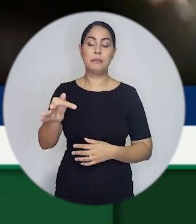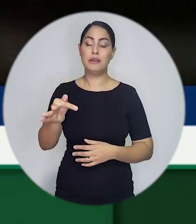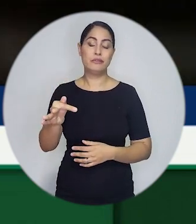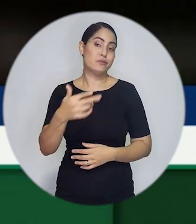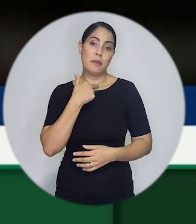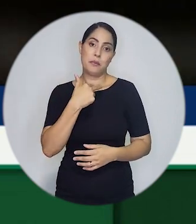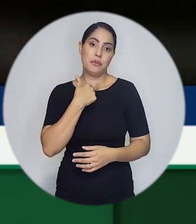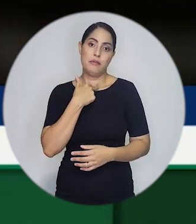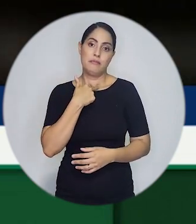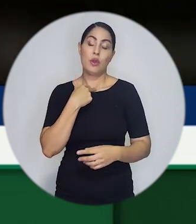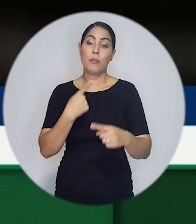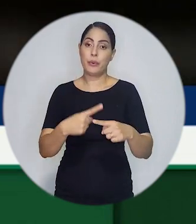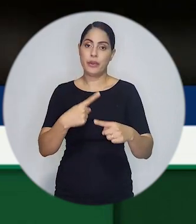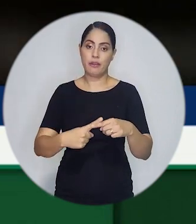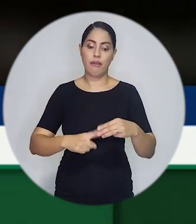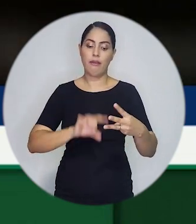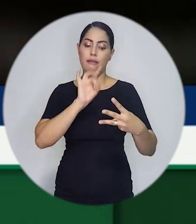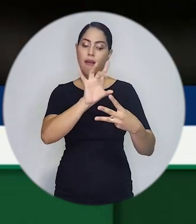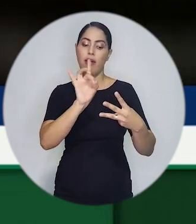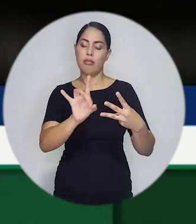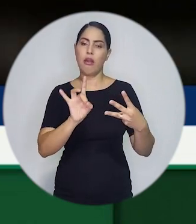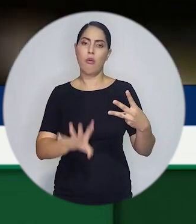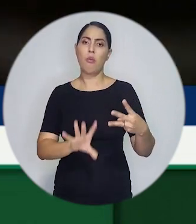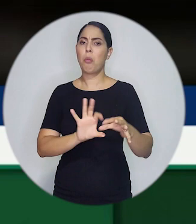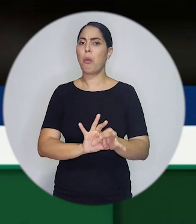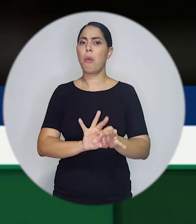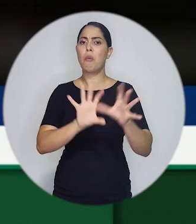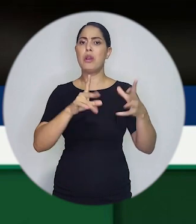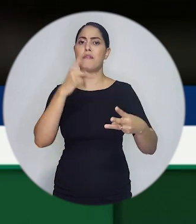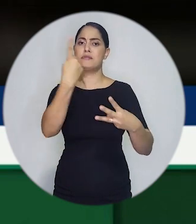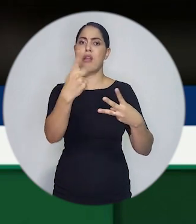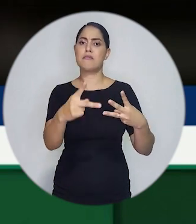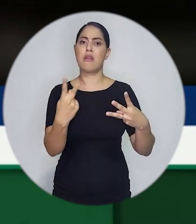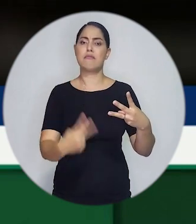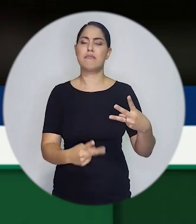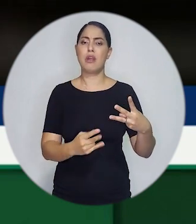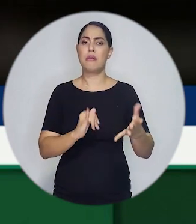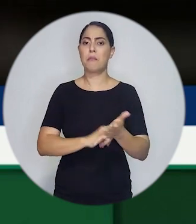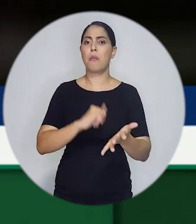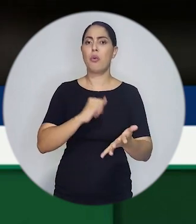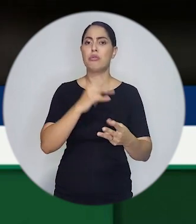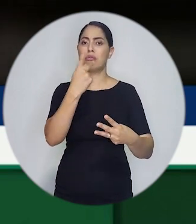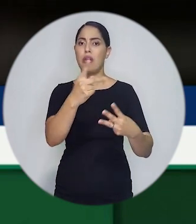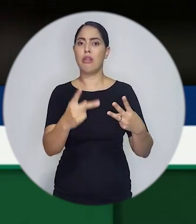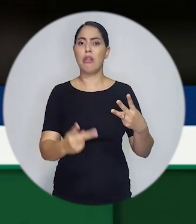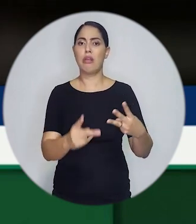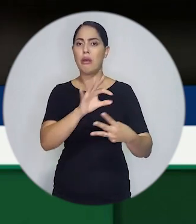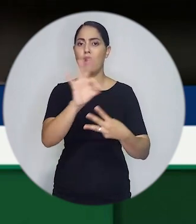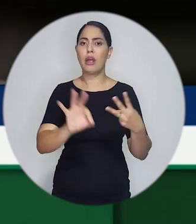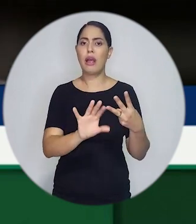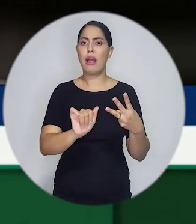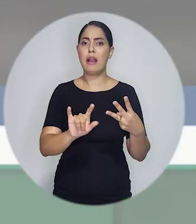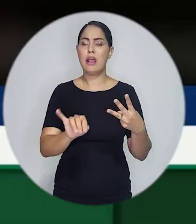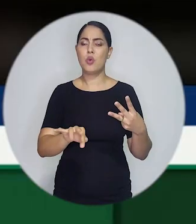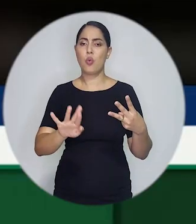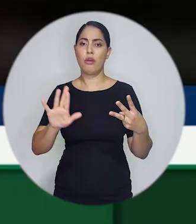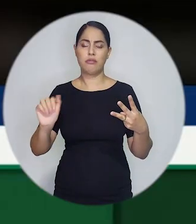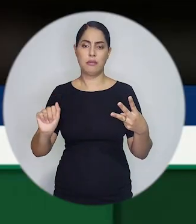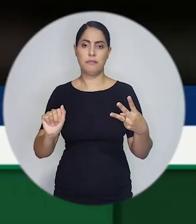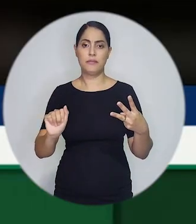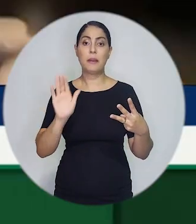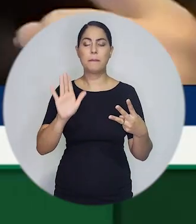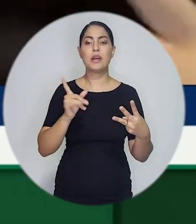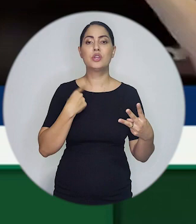nem poderemos saber, porque, repito, cada ente será livre para fixar a sua respectiva alíquota. Nós